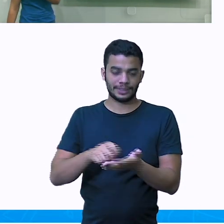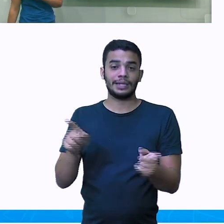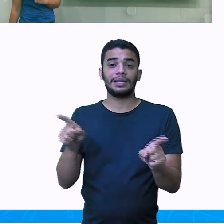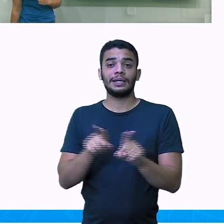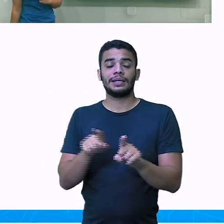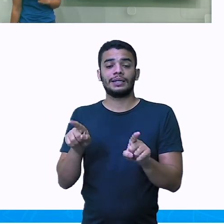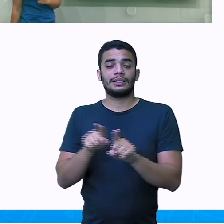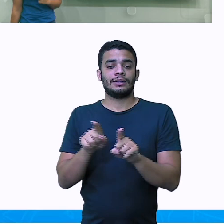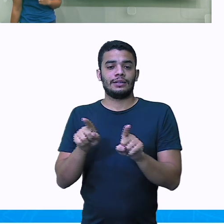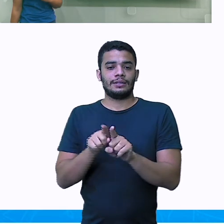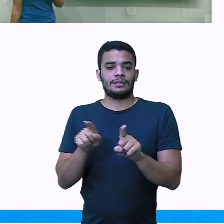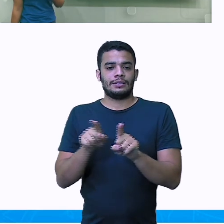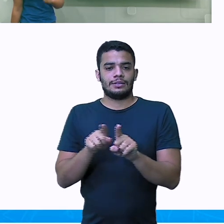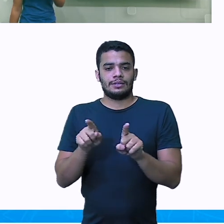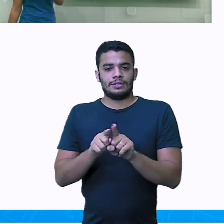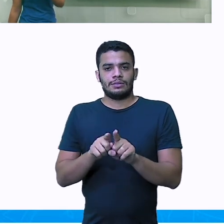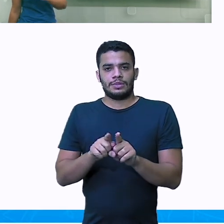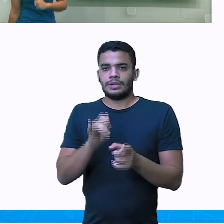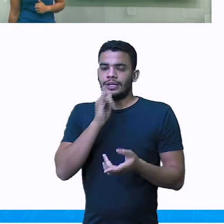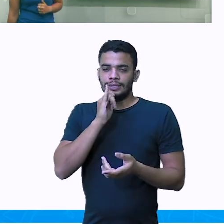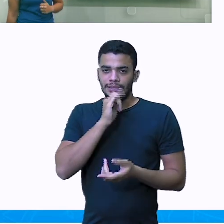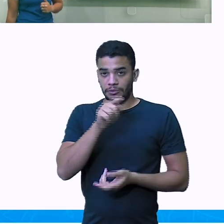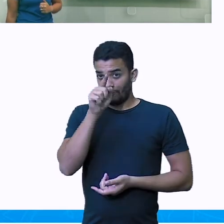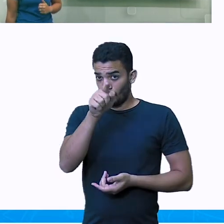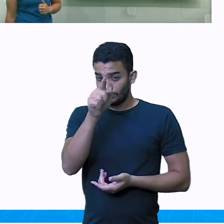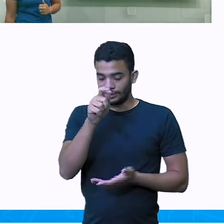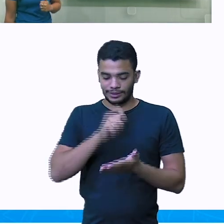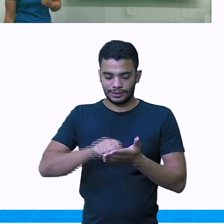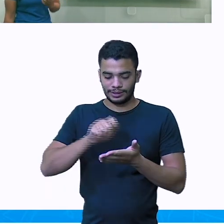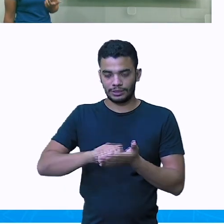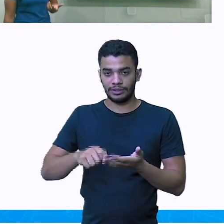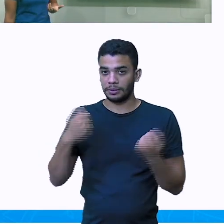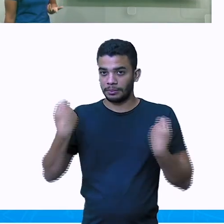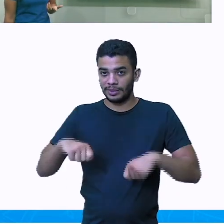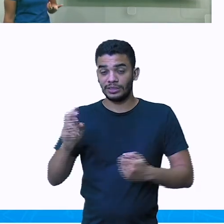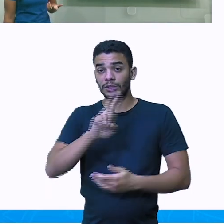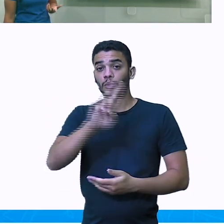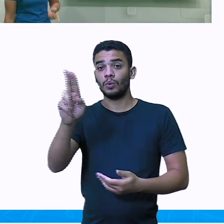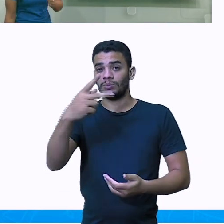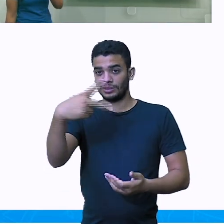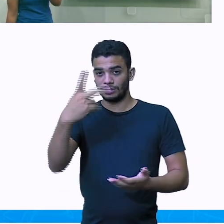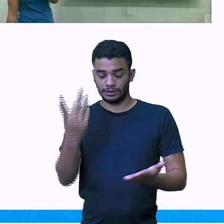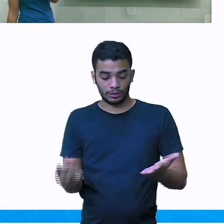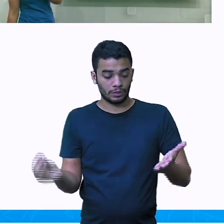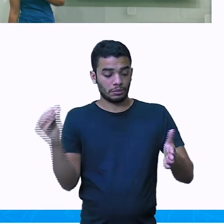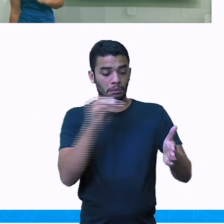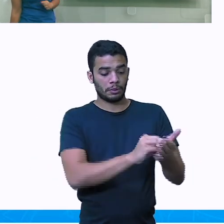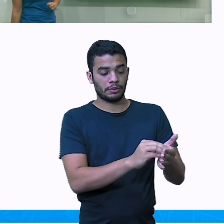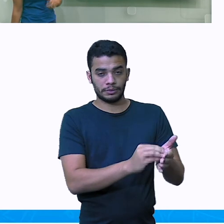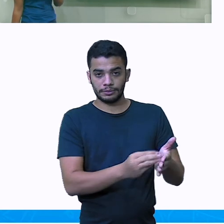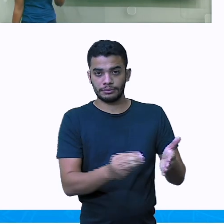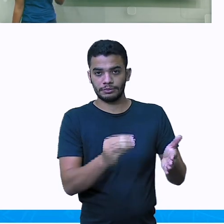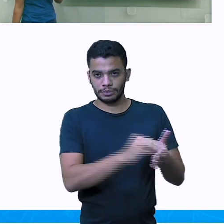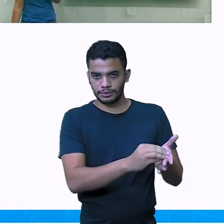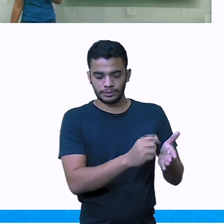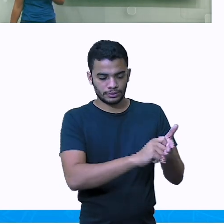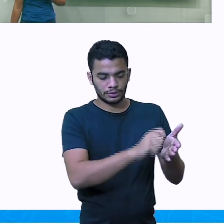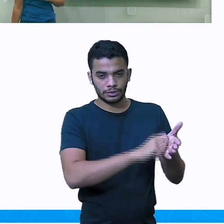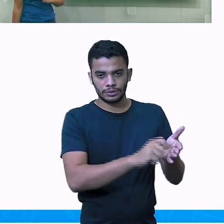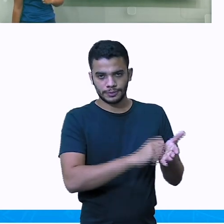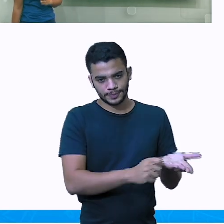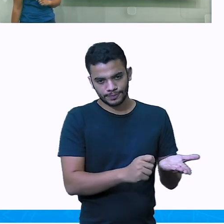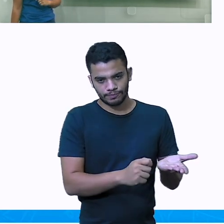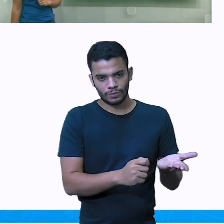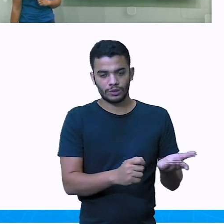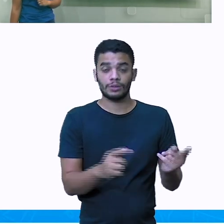O que é o remetente? Quem está escrevendo essa carta? Então, no caso, o remetente vai ser você. Você que